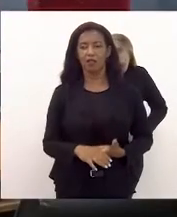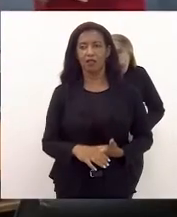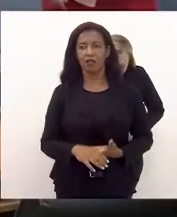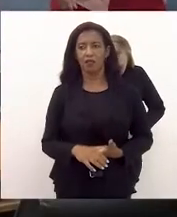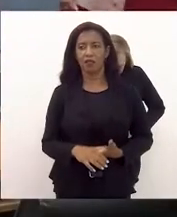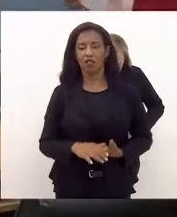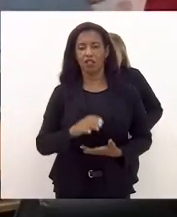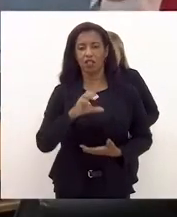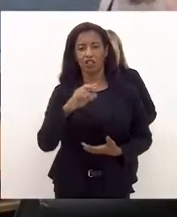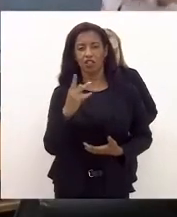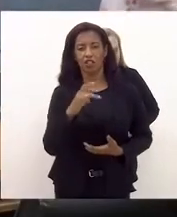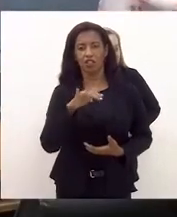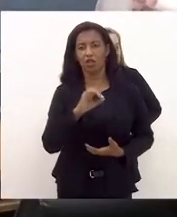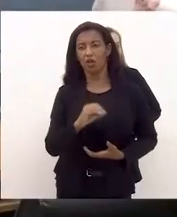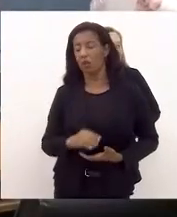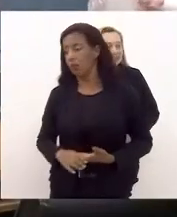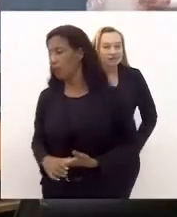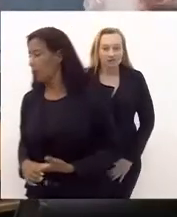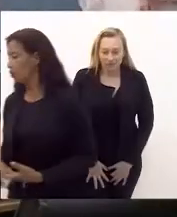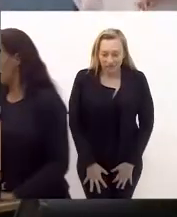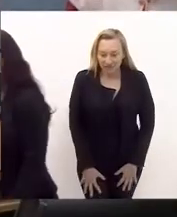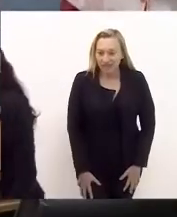Deputado Chiquinho da Mangueira.